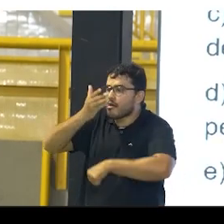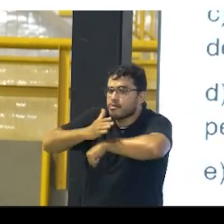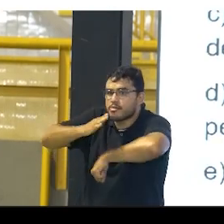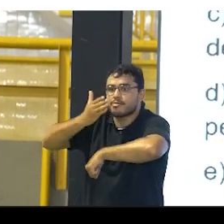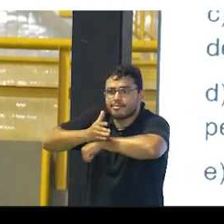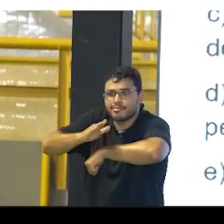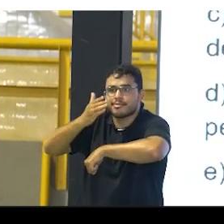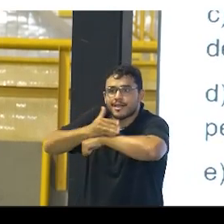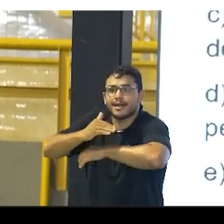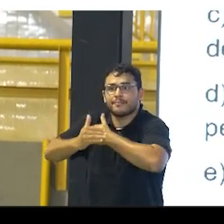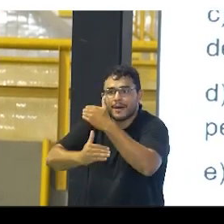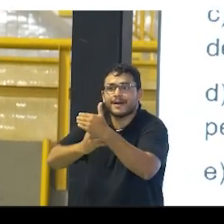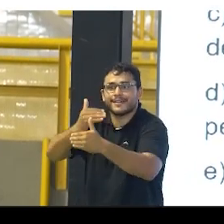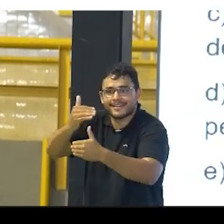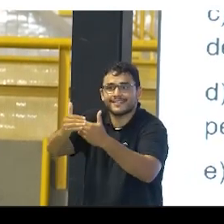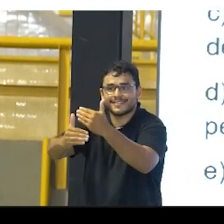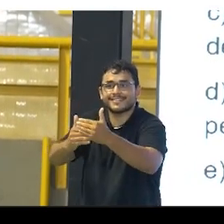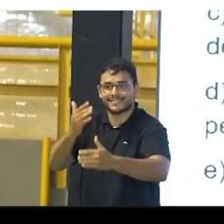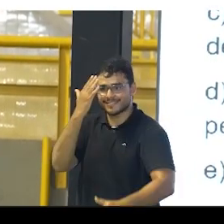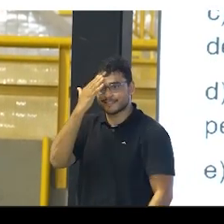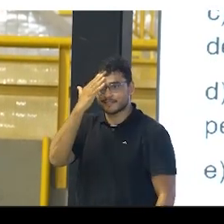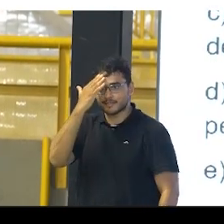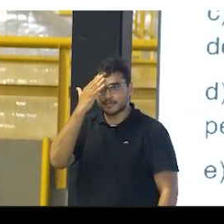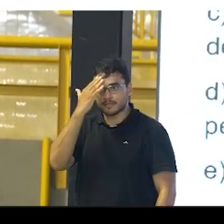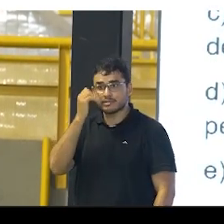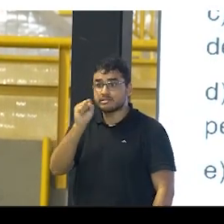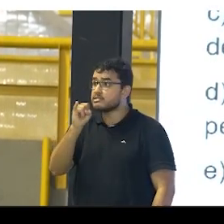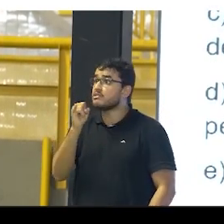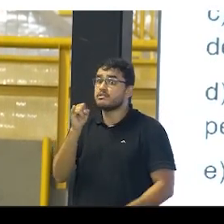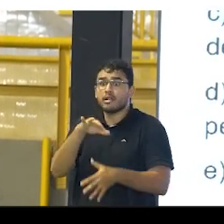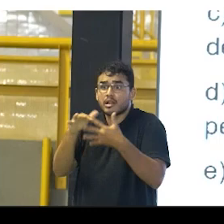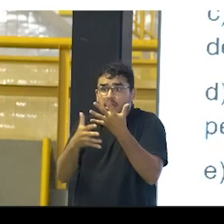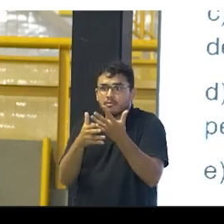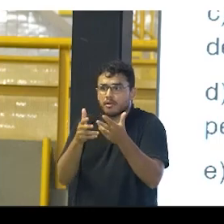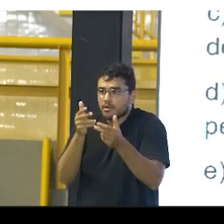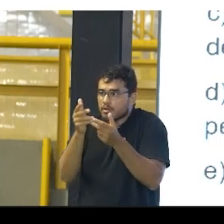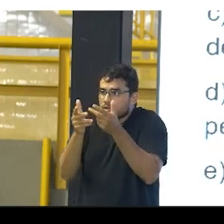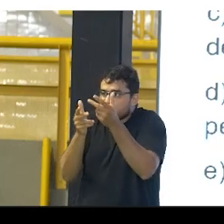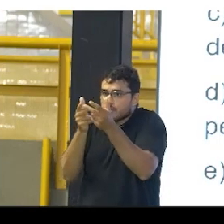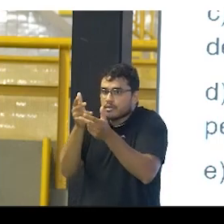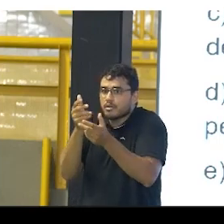ter, na medida em que a gente vai se enriquecendo em termos de